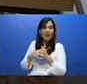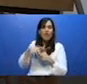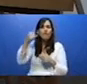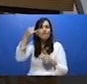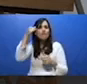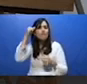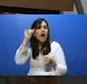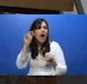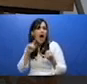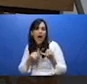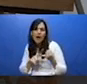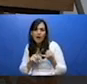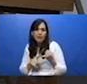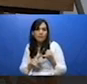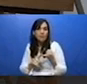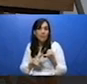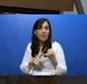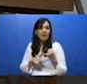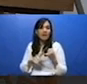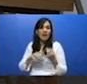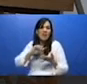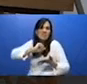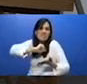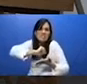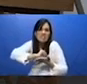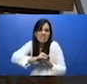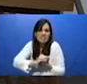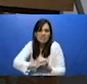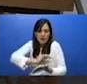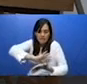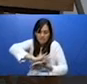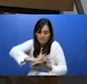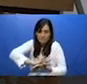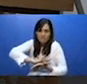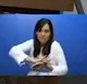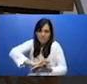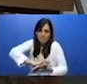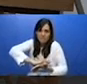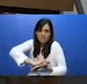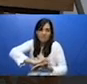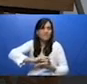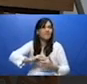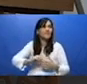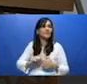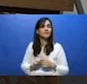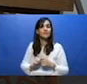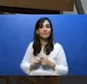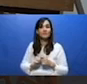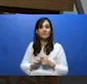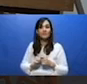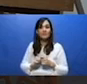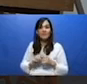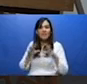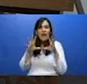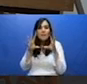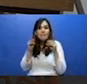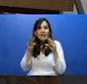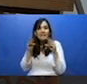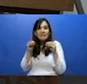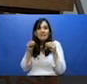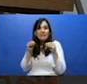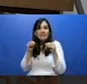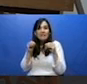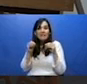um animal. Nós pressionamos este animal aqui, né, na massinha e eu deixei